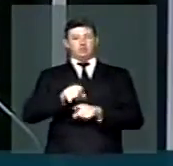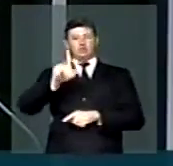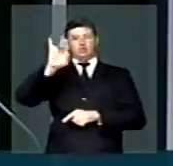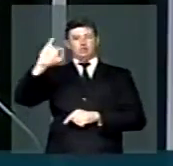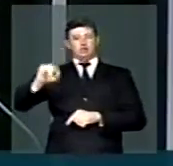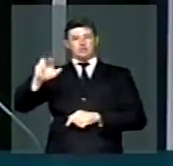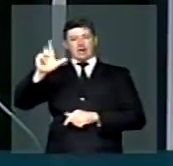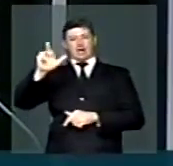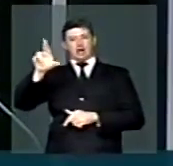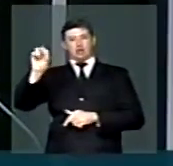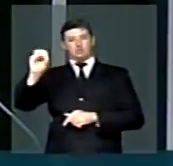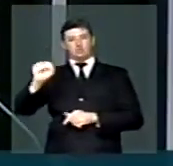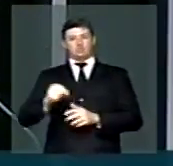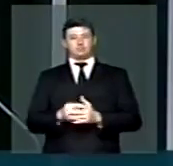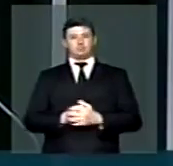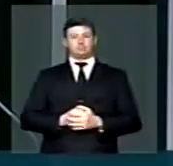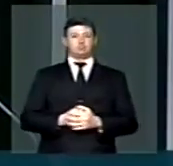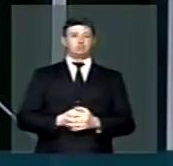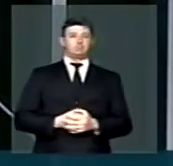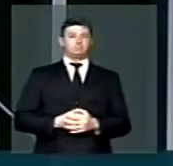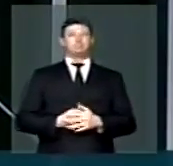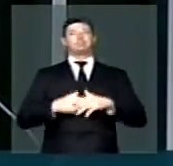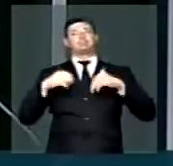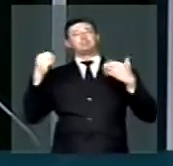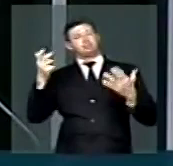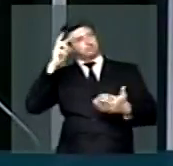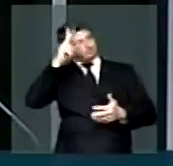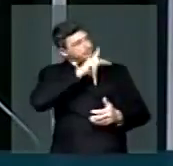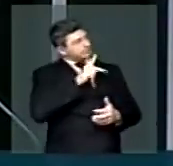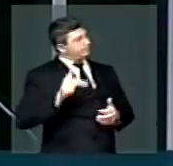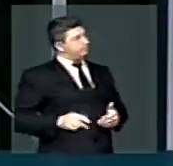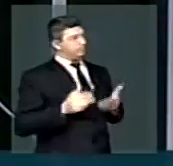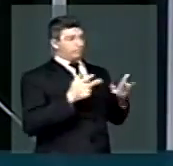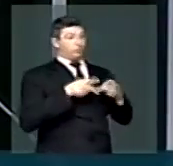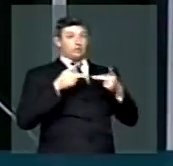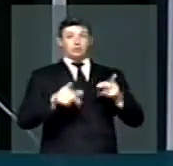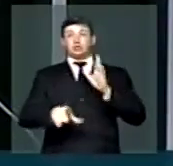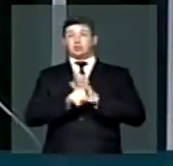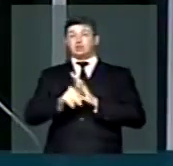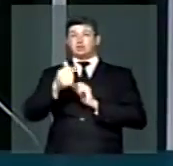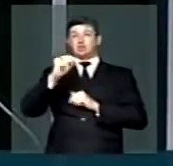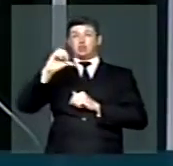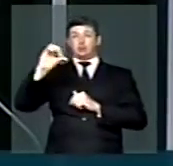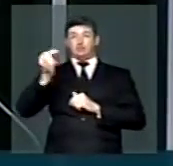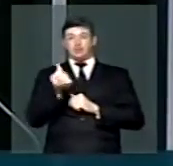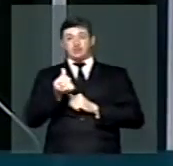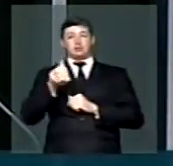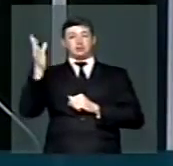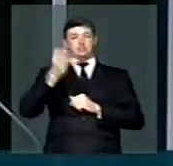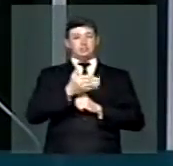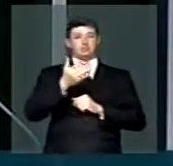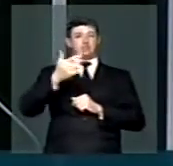Carlos. Portanto, senhor presidente, o projeto de lei 7096 de